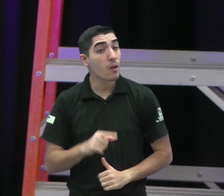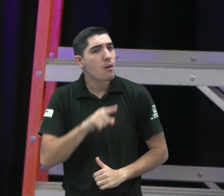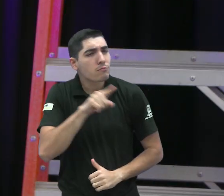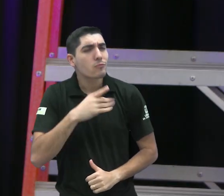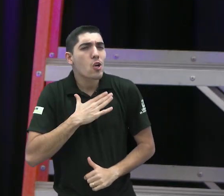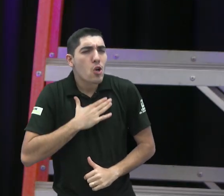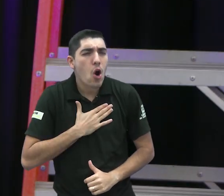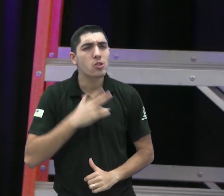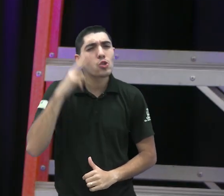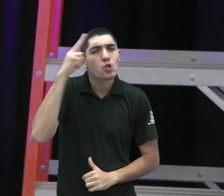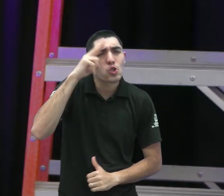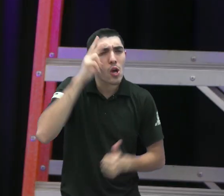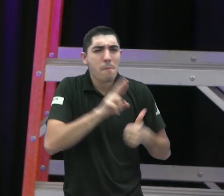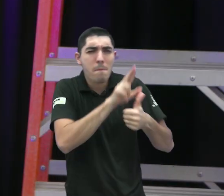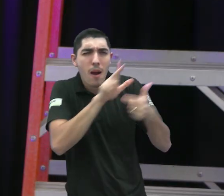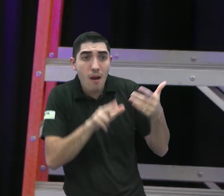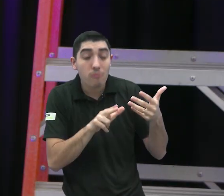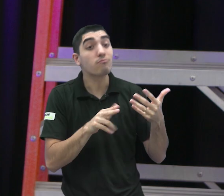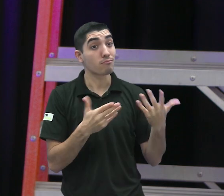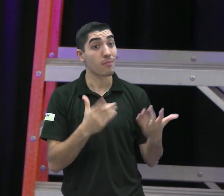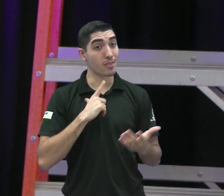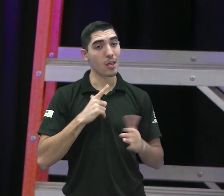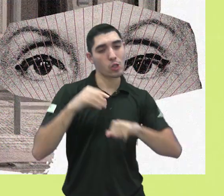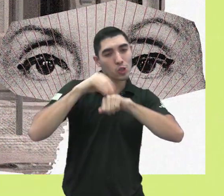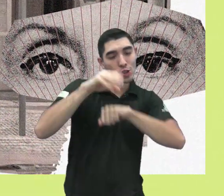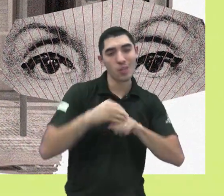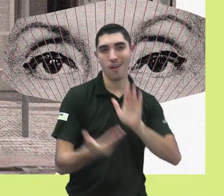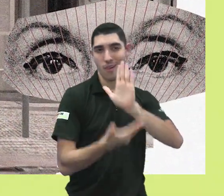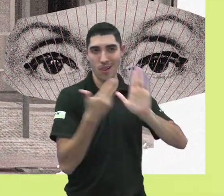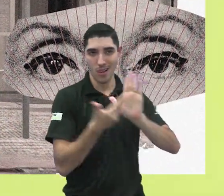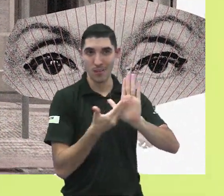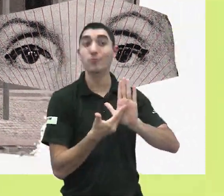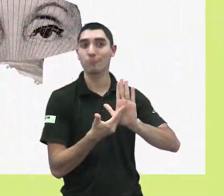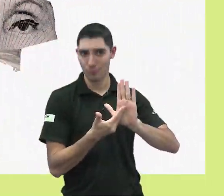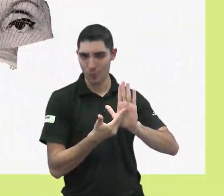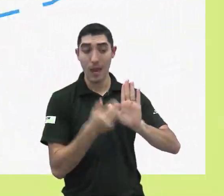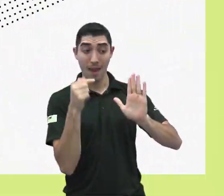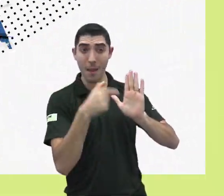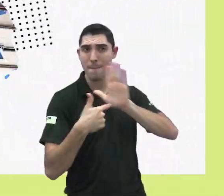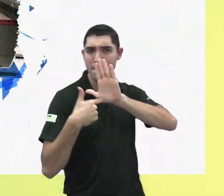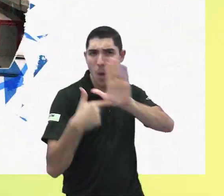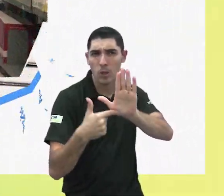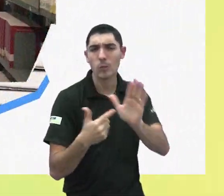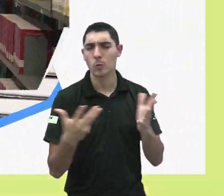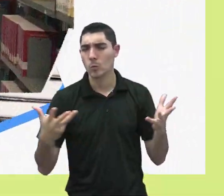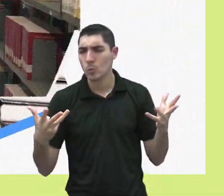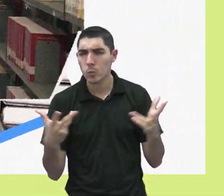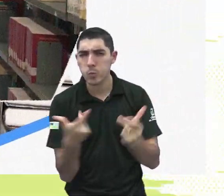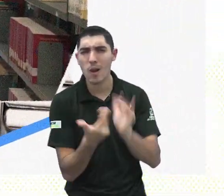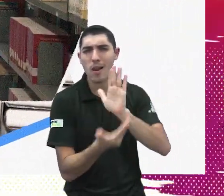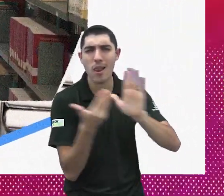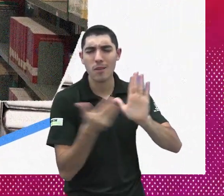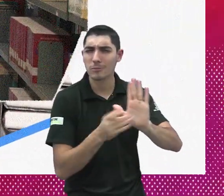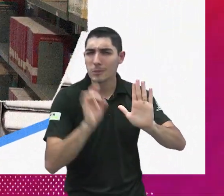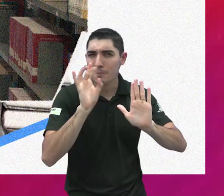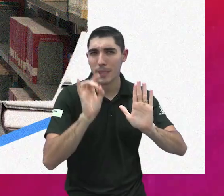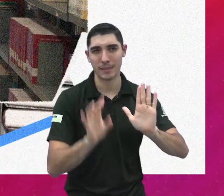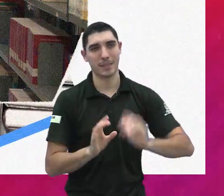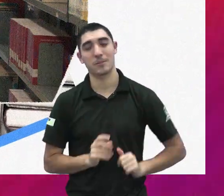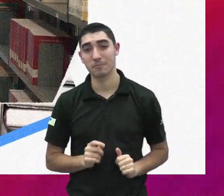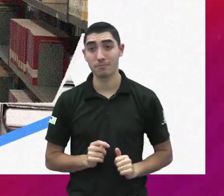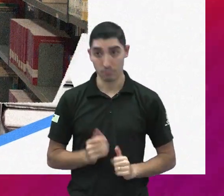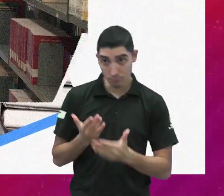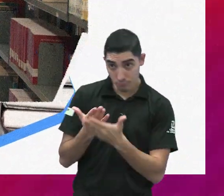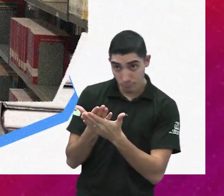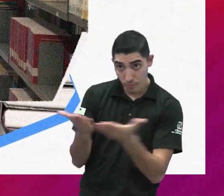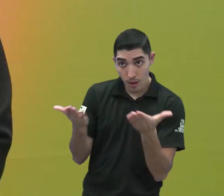adora mergulhar em boas histórias, não pode perder o quadro Tem na Biblioteca de hoje, que vai trazer uma dica de leitura fresquinha